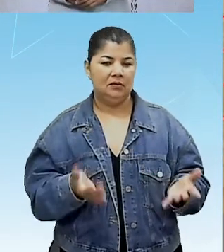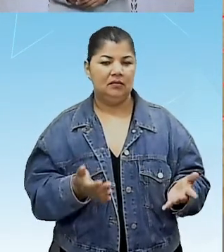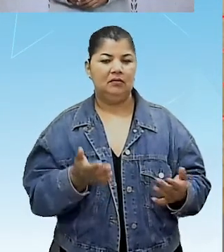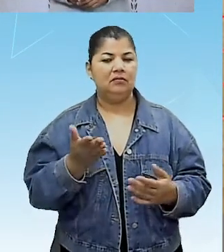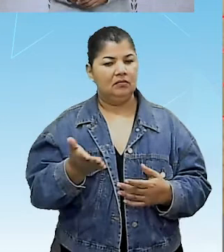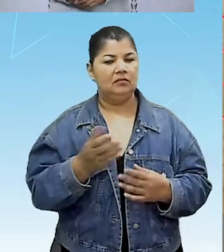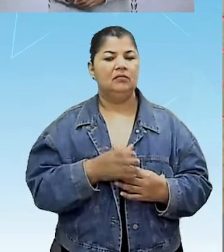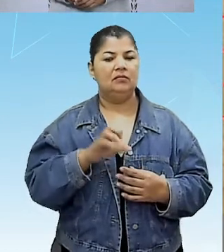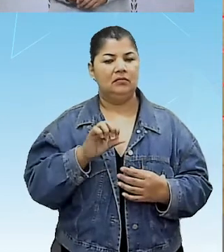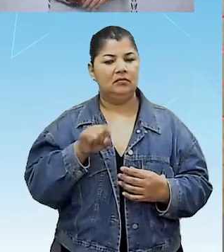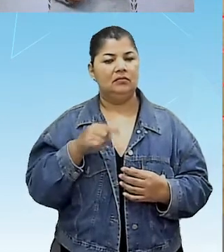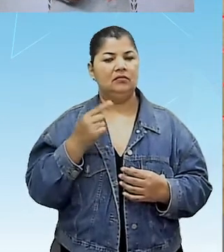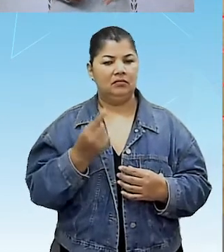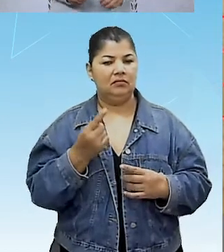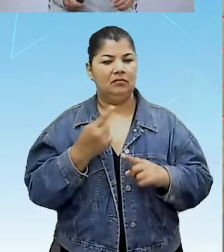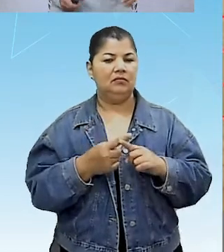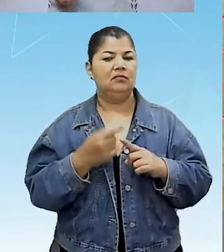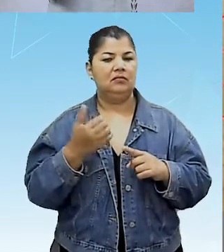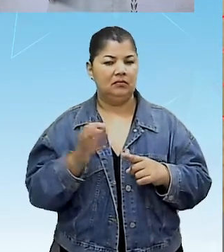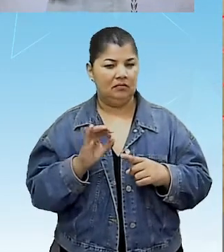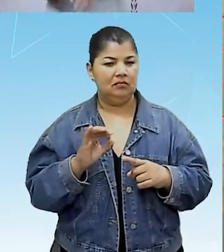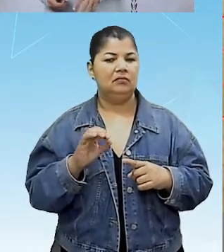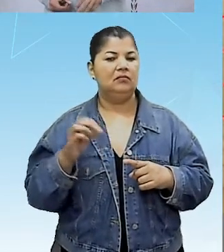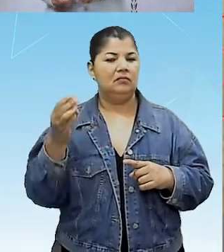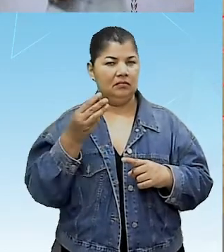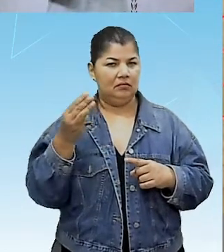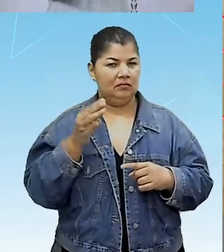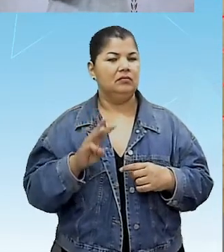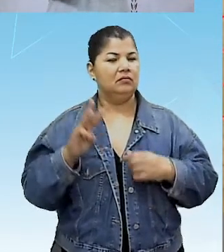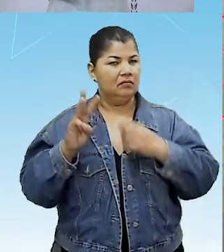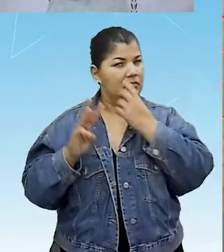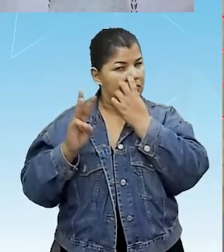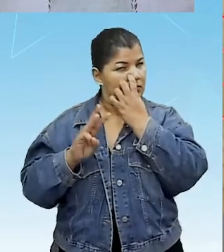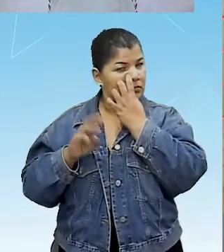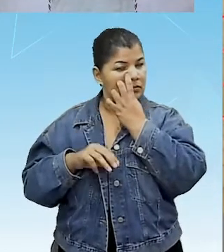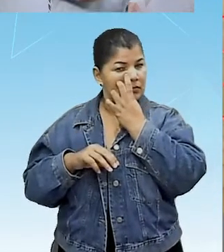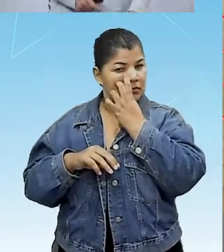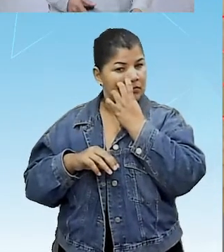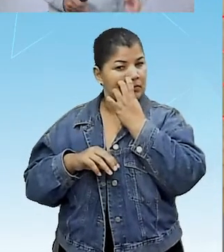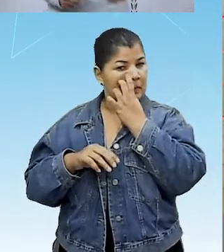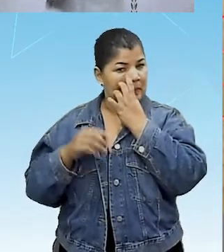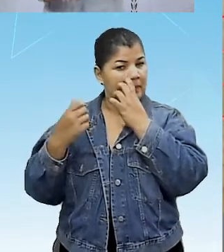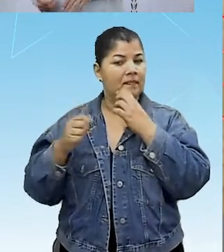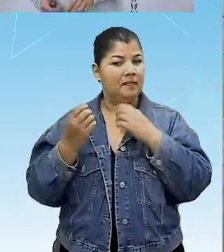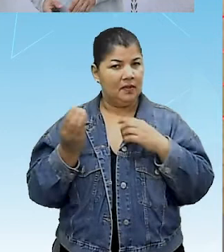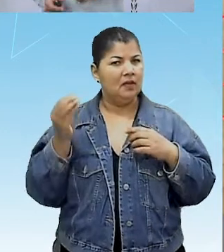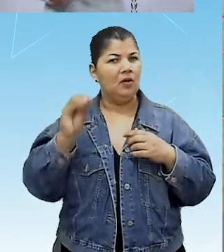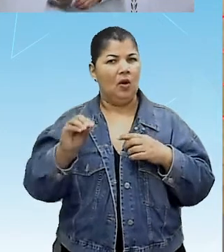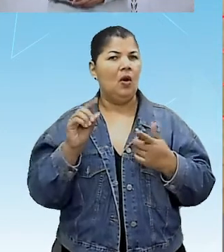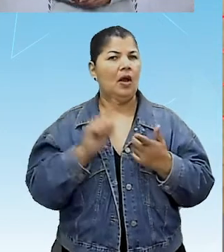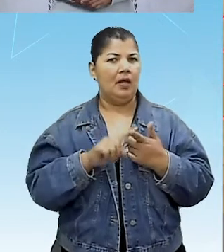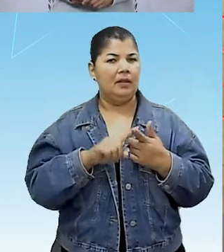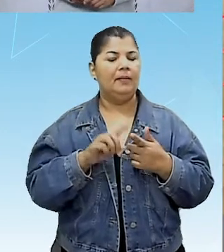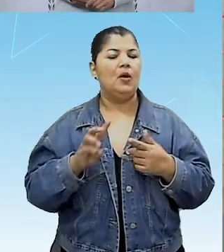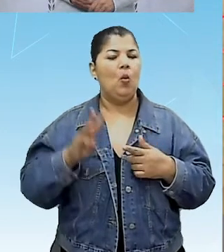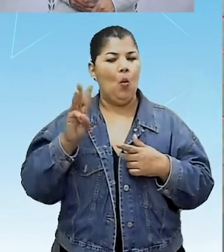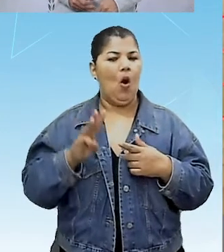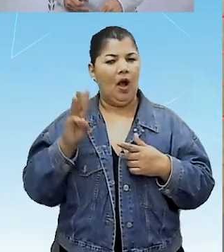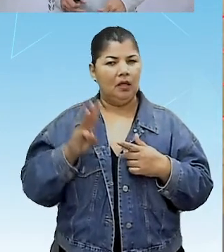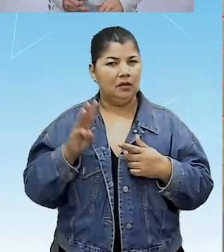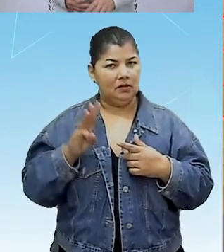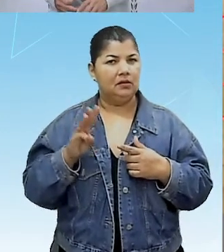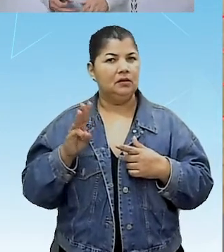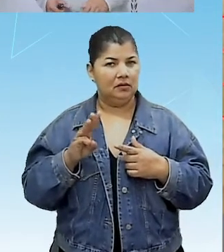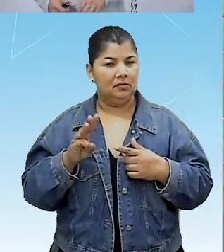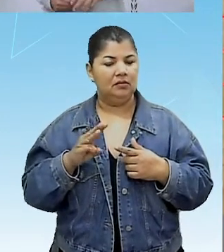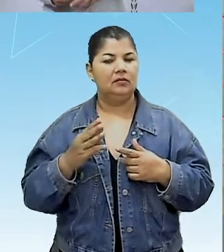vezes 10 ao cubo watts. Tem que dar não só a medida, como a grandeza. Nesse caso, a grandeza aí é